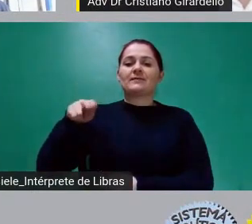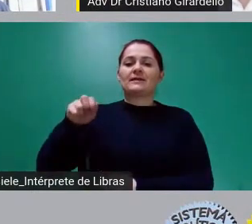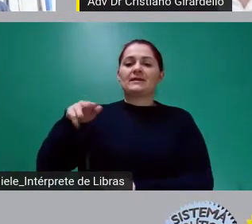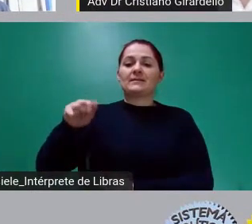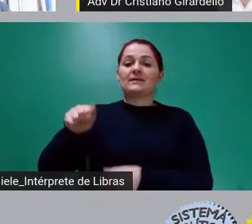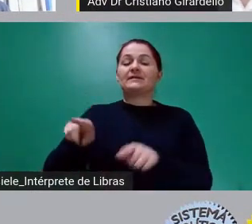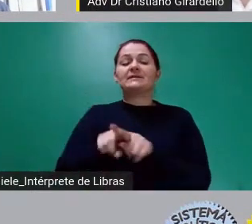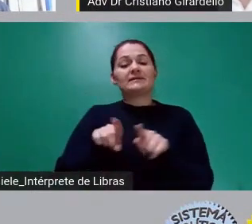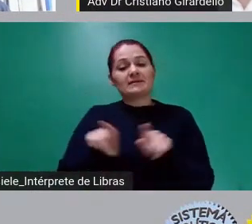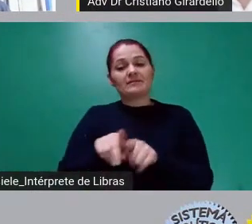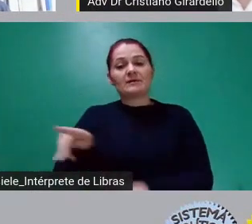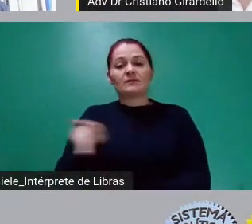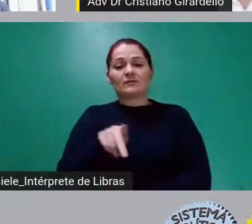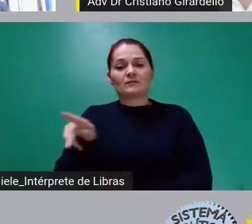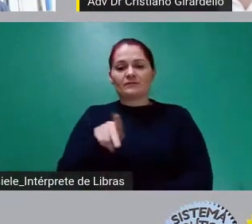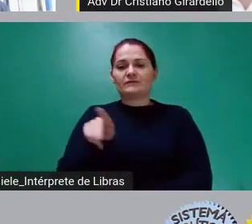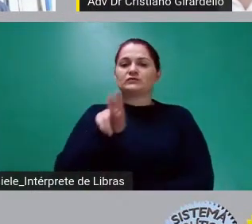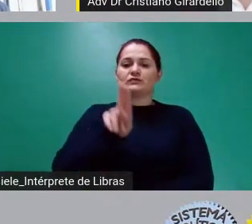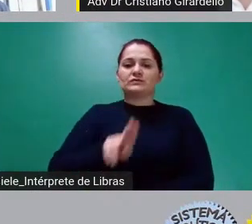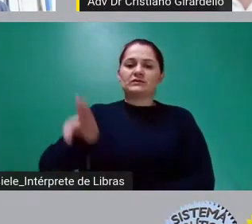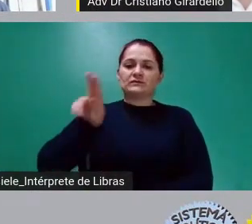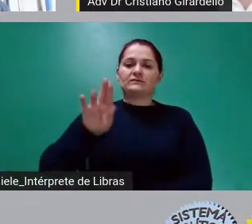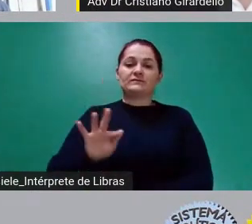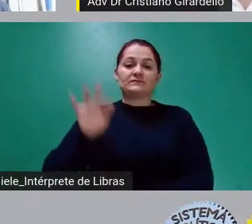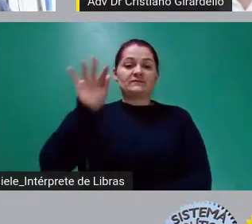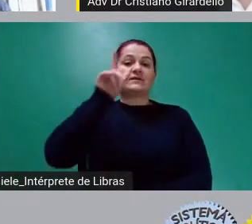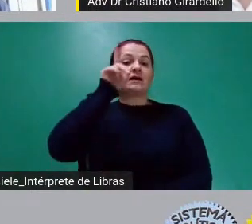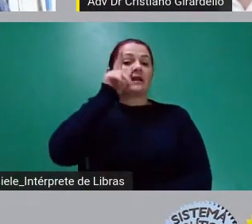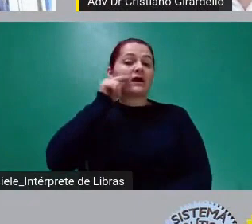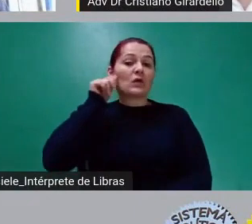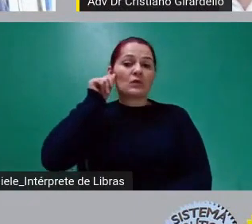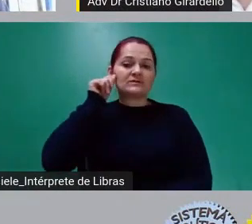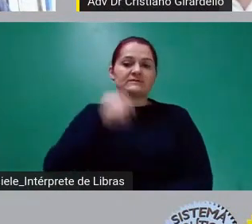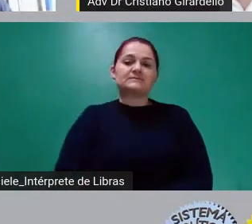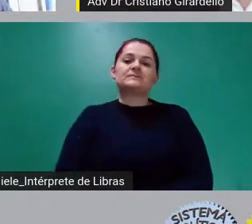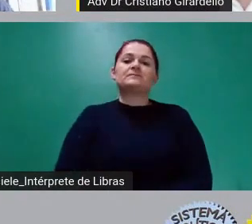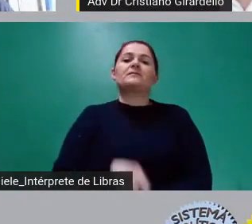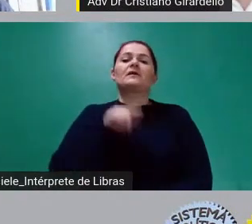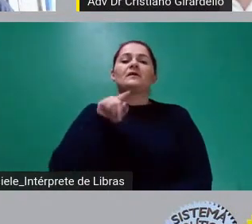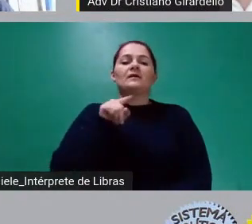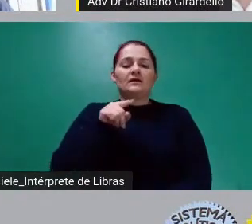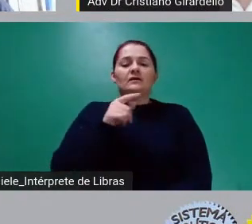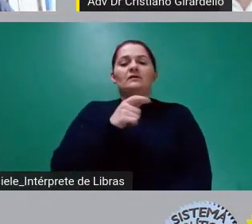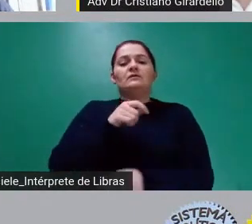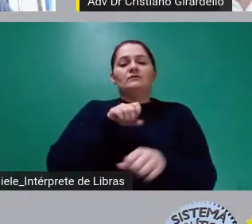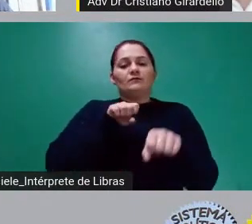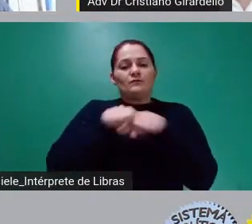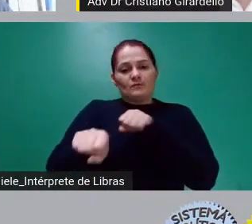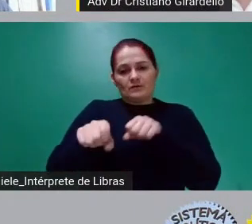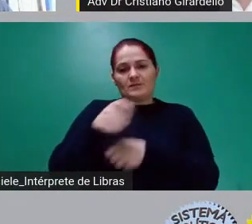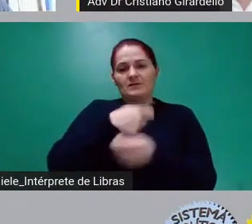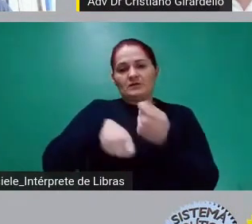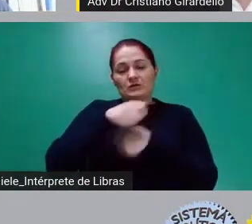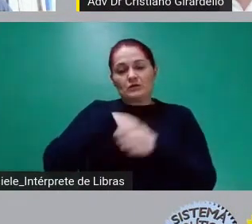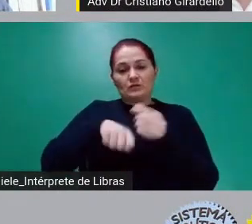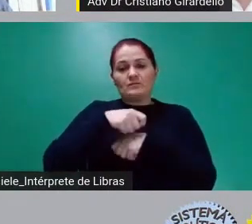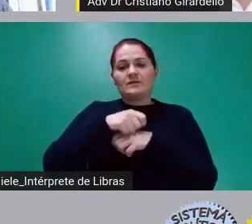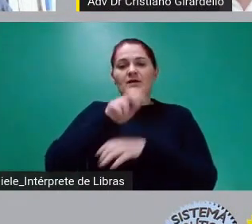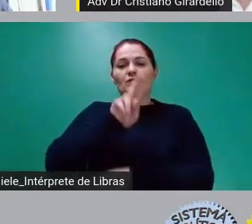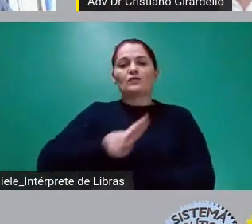Federal de Alagoas. Ele é graduado em Economia pela Universidade Federal do Mato